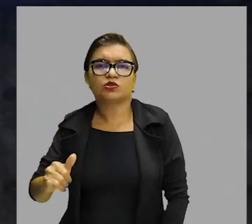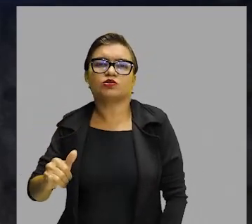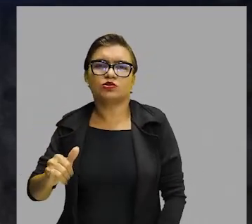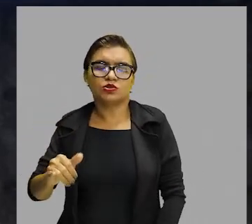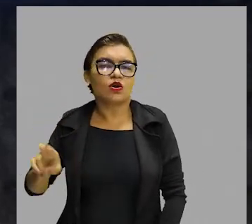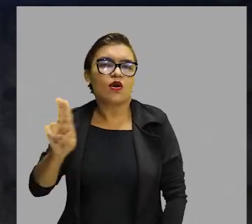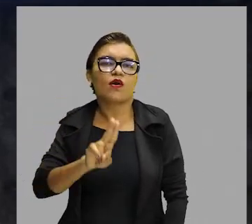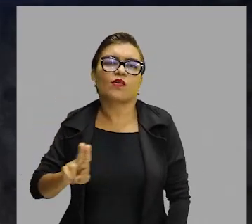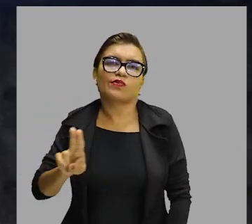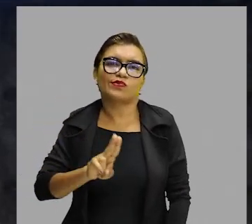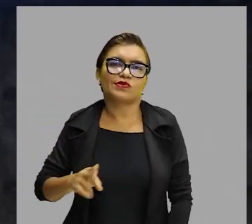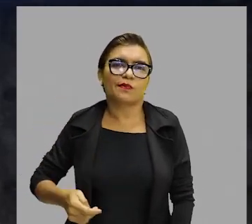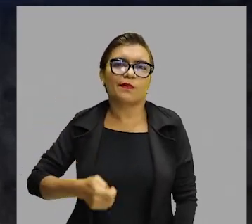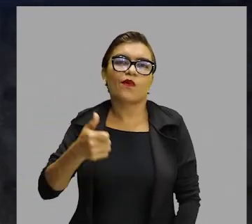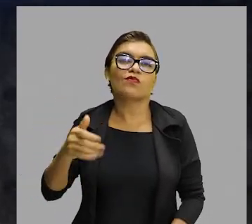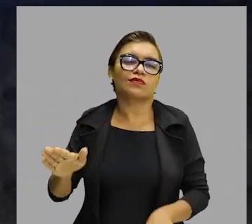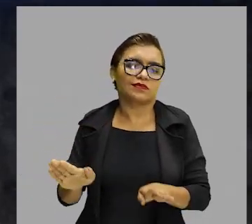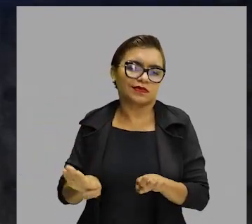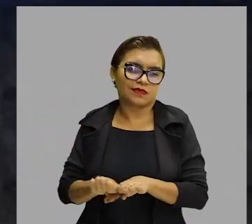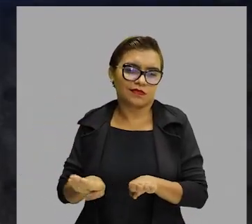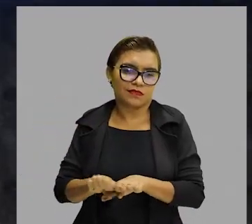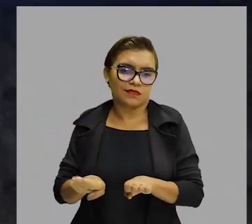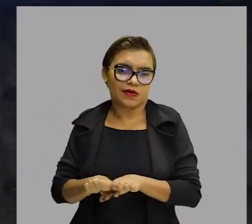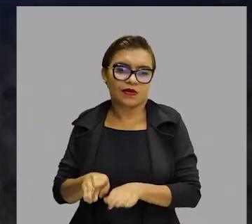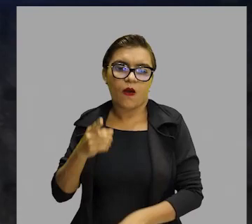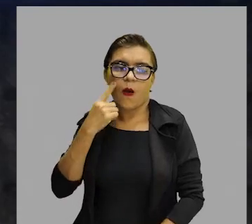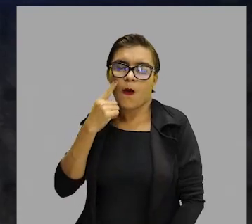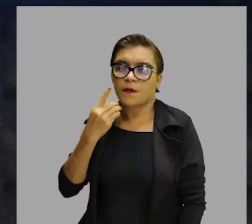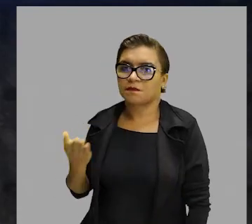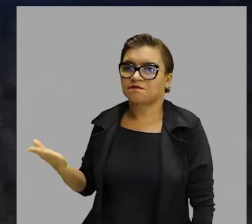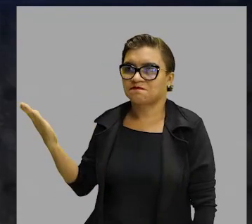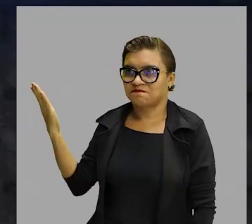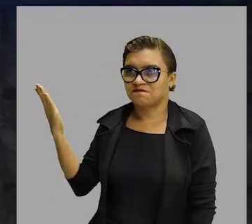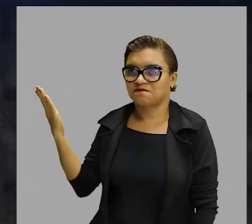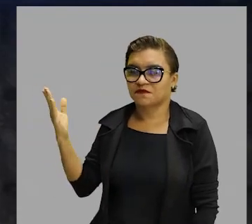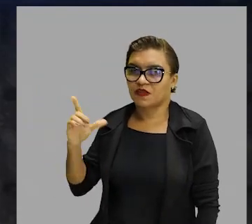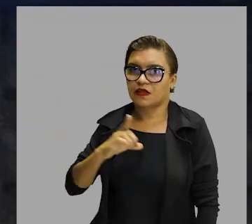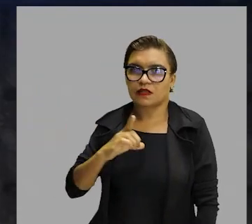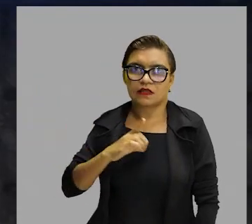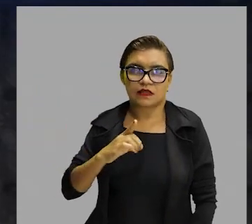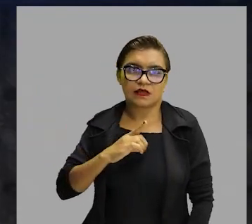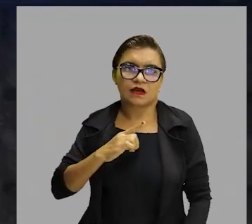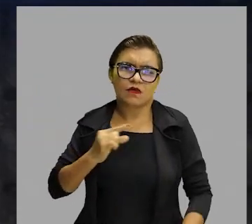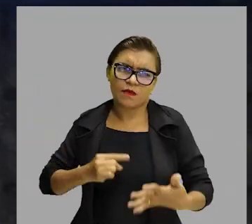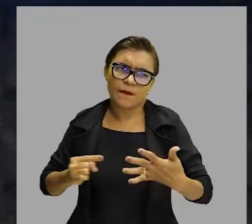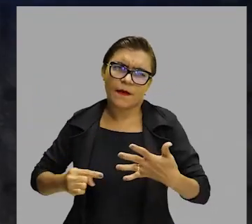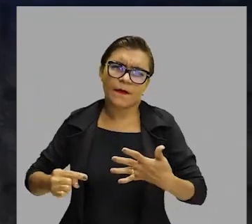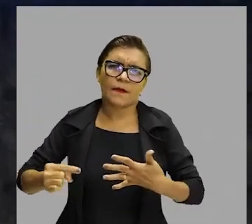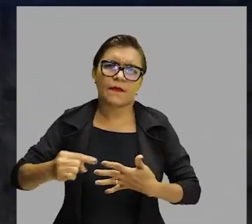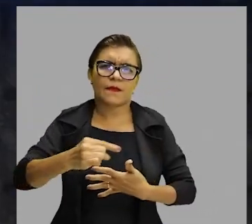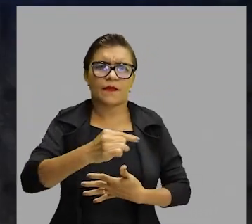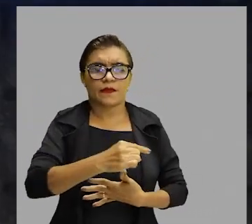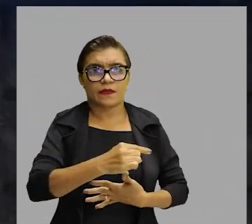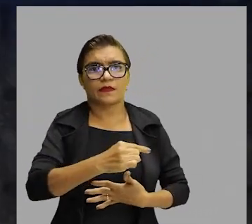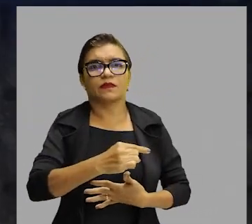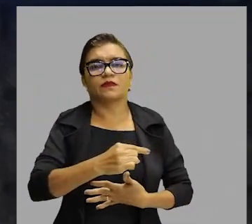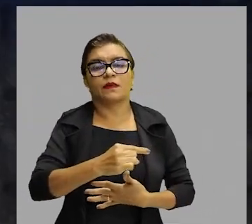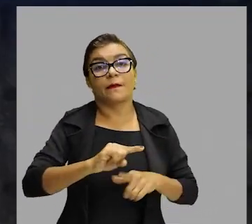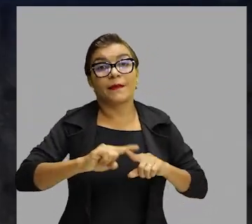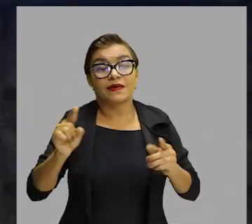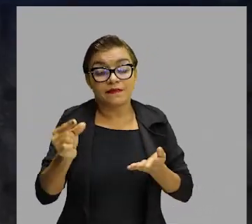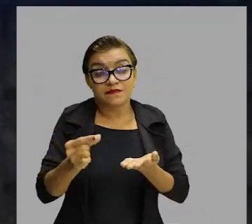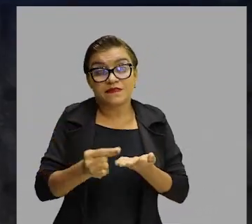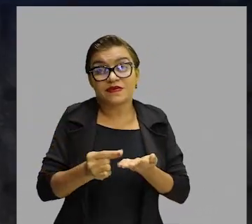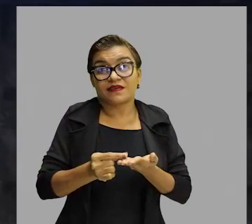um circuito, tá, ok? Então, nós temos aqui inúmeras ligações nesse circuito, porém muito pequeno,